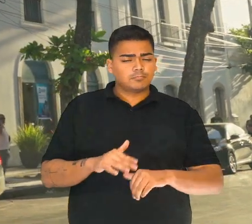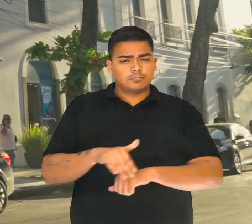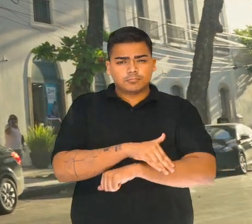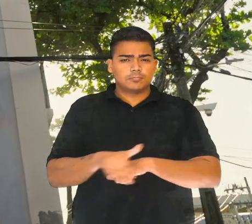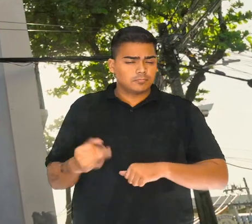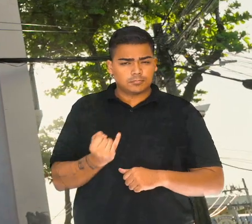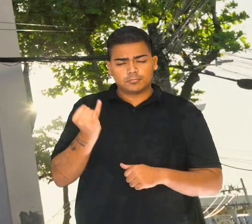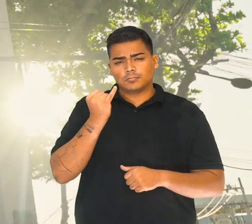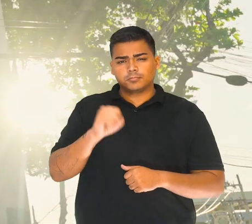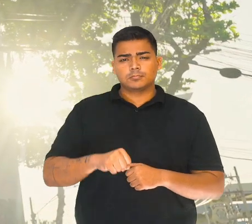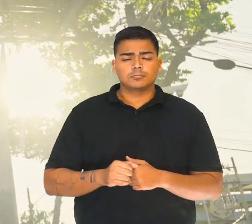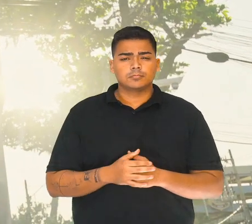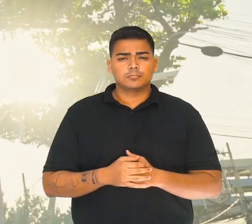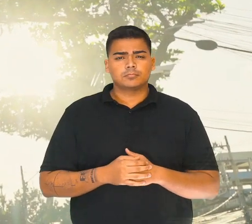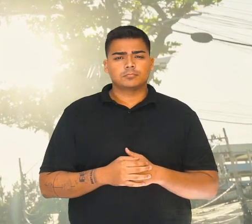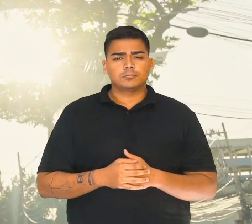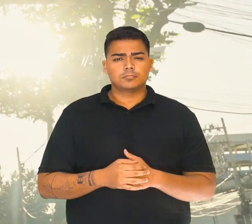das ruas. Isso é fundamental.